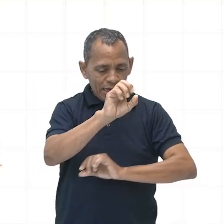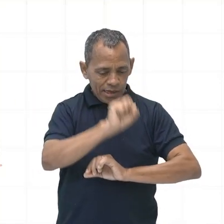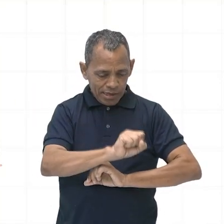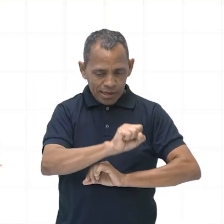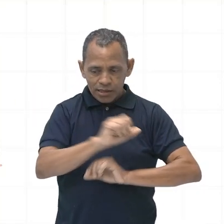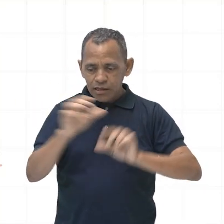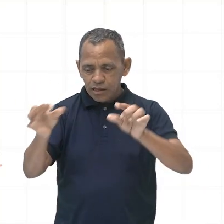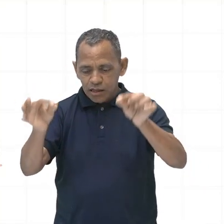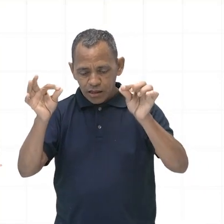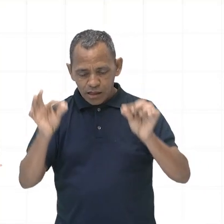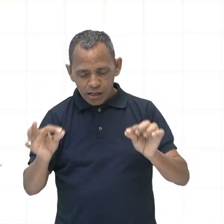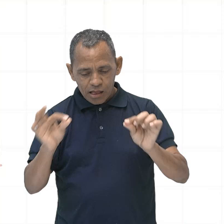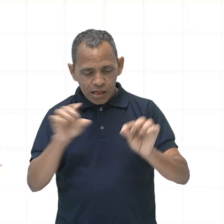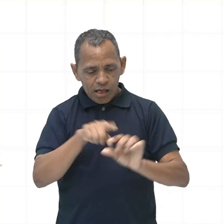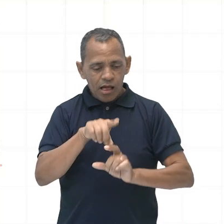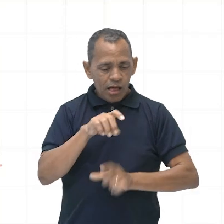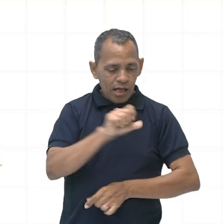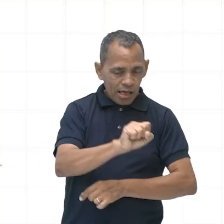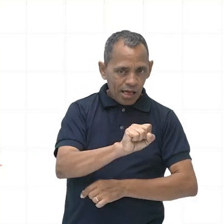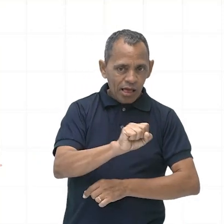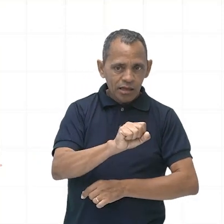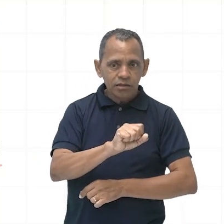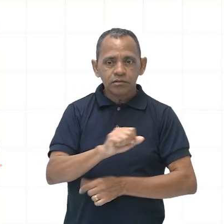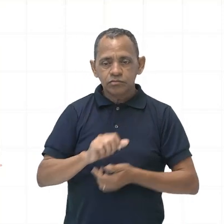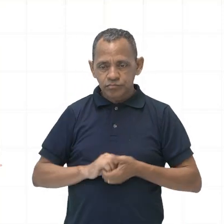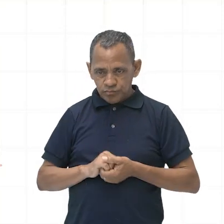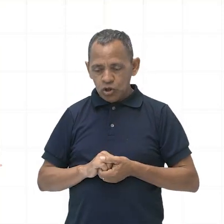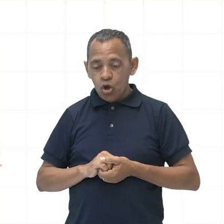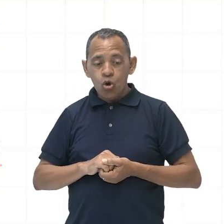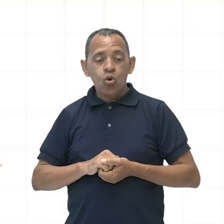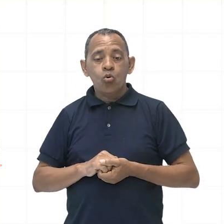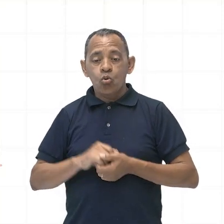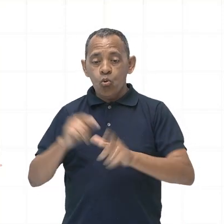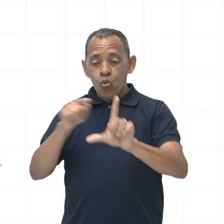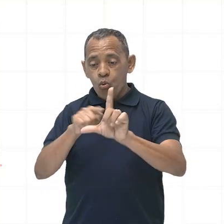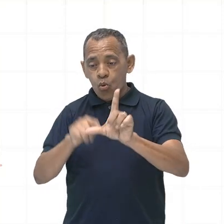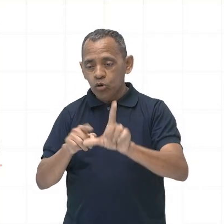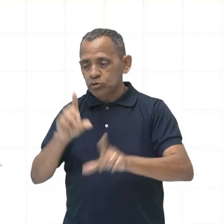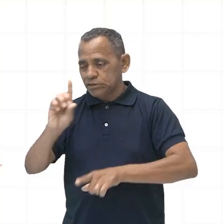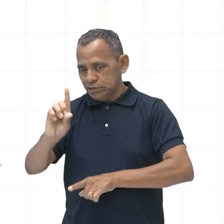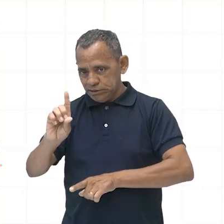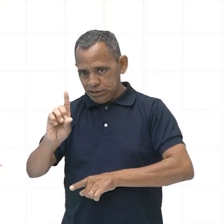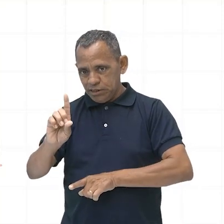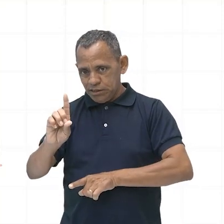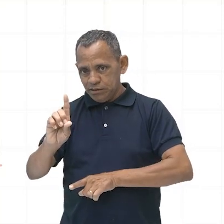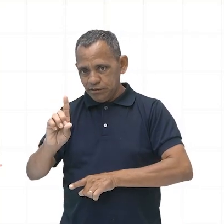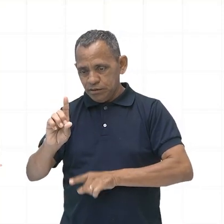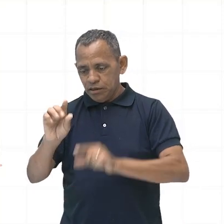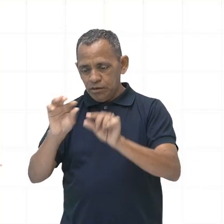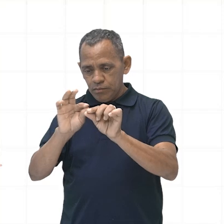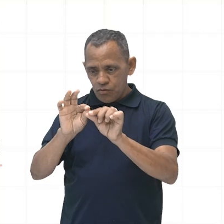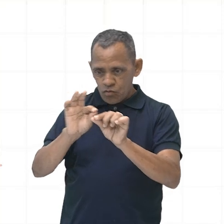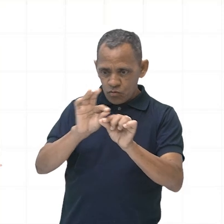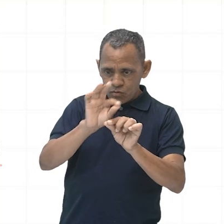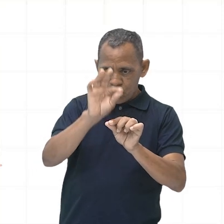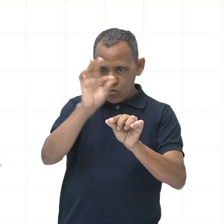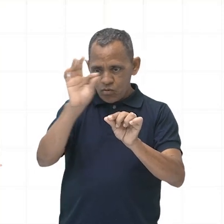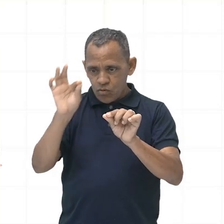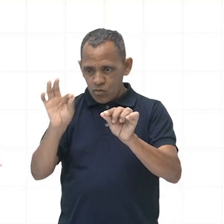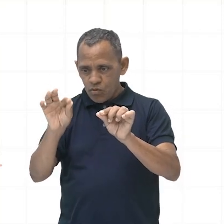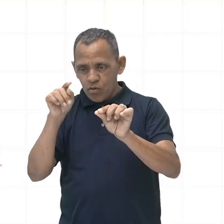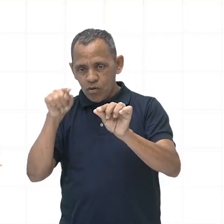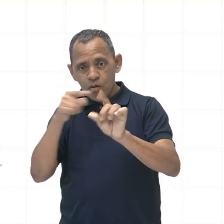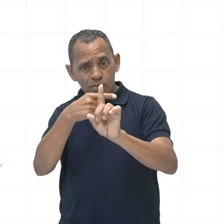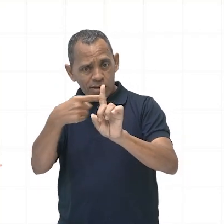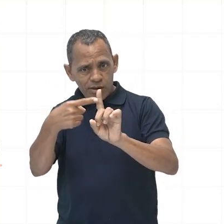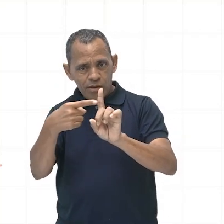ó. Correto? E o ângulo D mais o ângulo E seria meia volta. Então, quando os ângulos